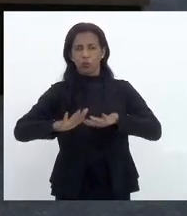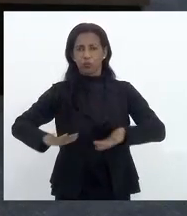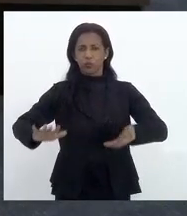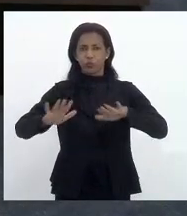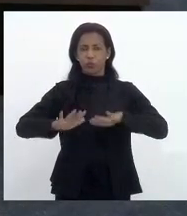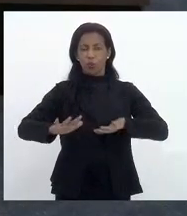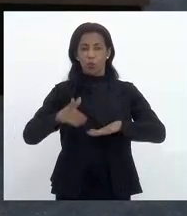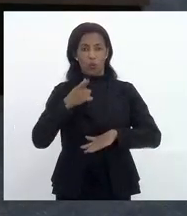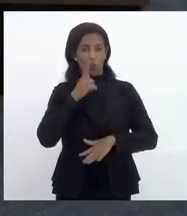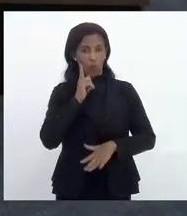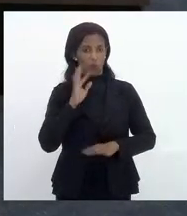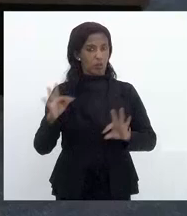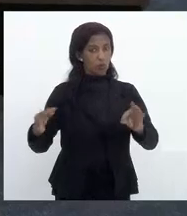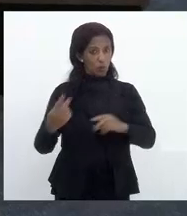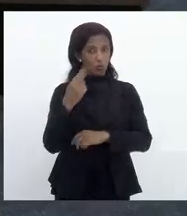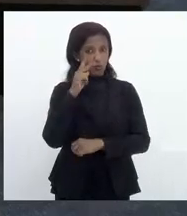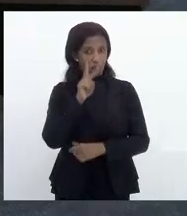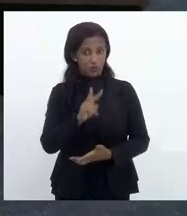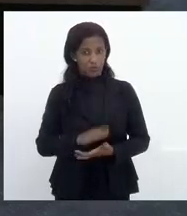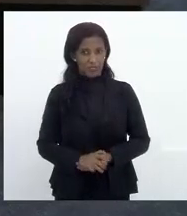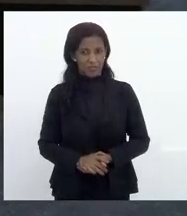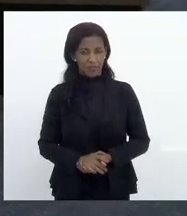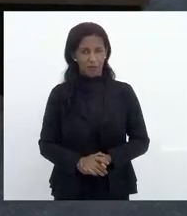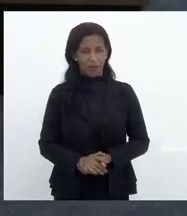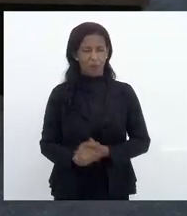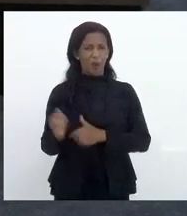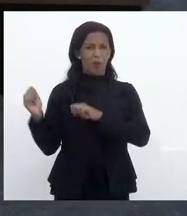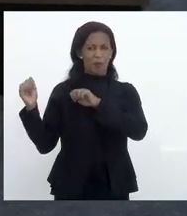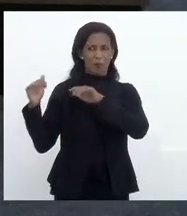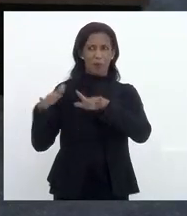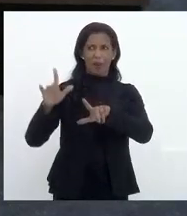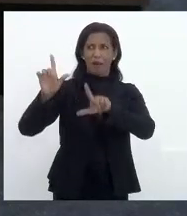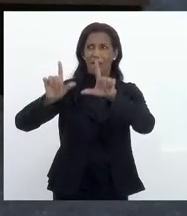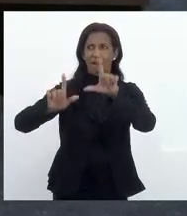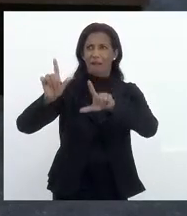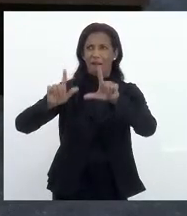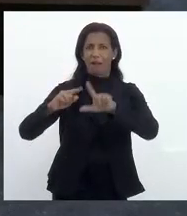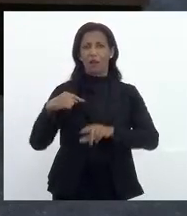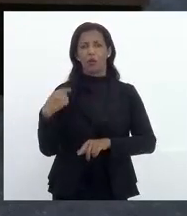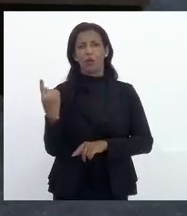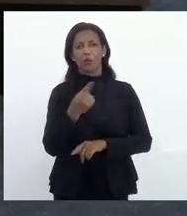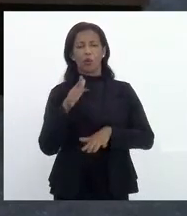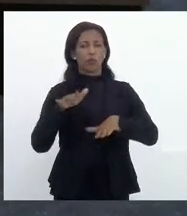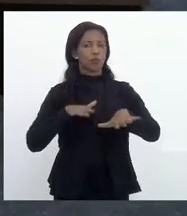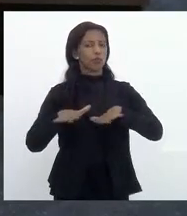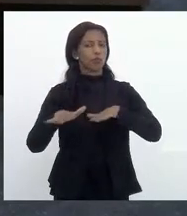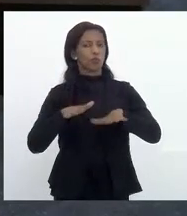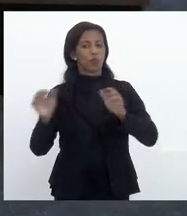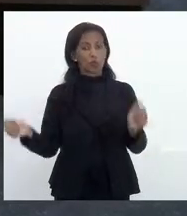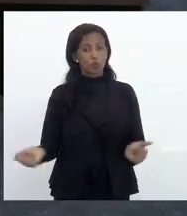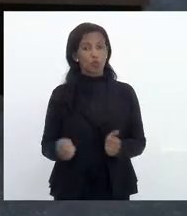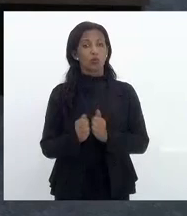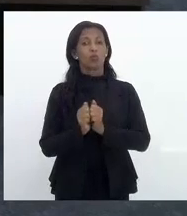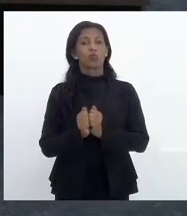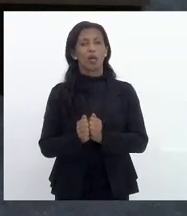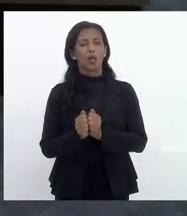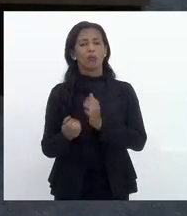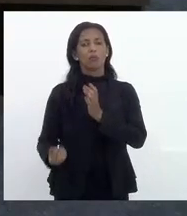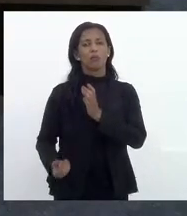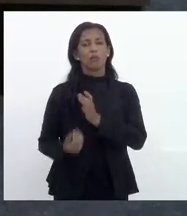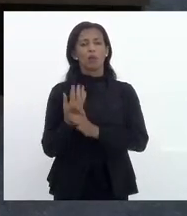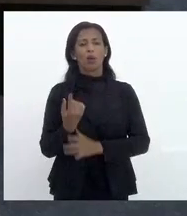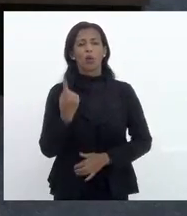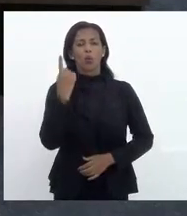ontem todos viram aí saiu na grande mídia nosso movimento se juntaram e